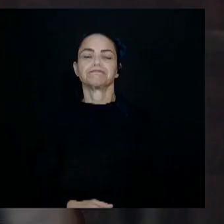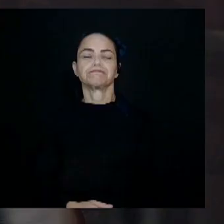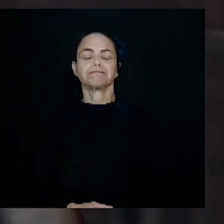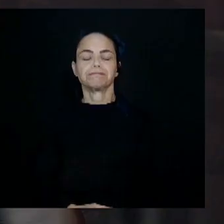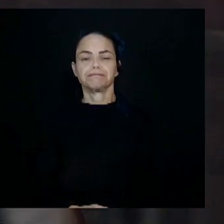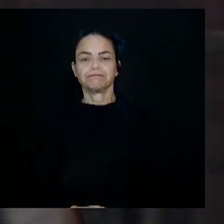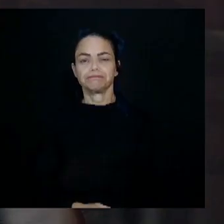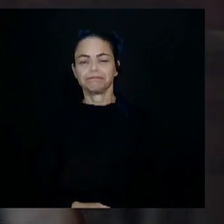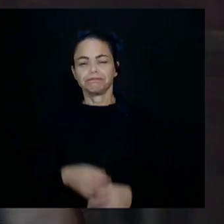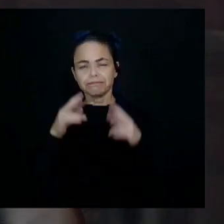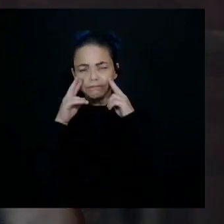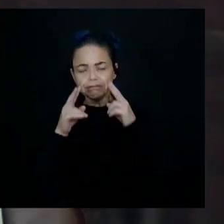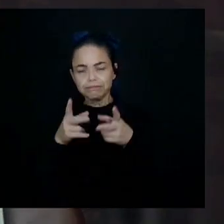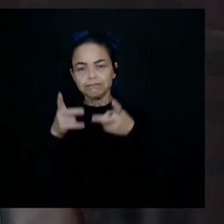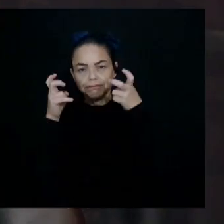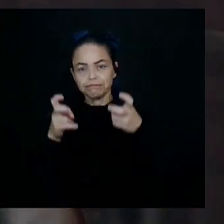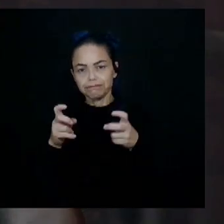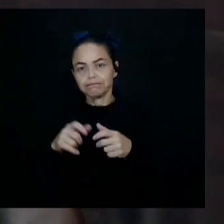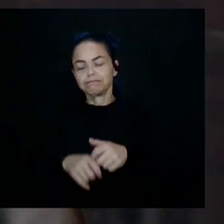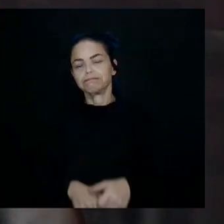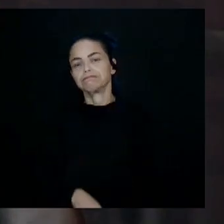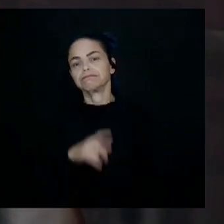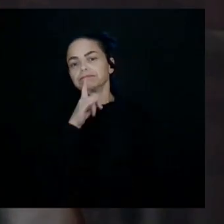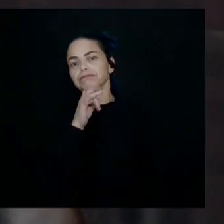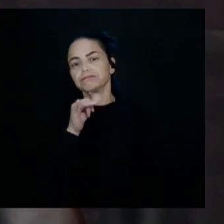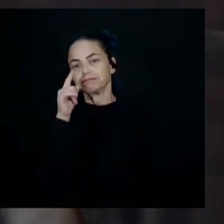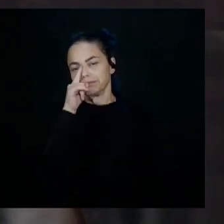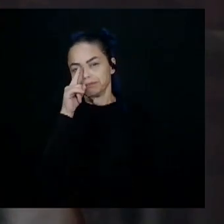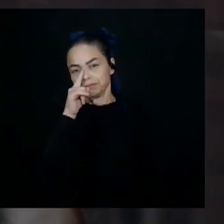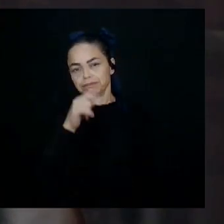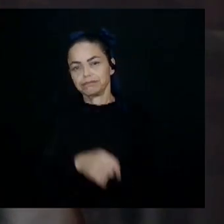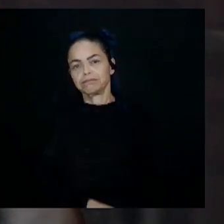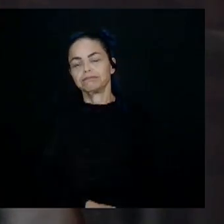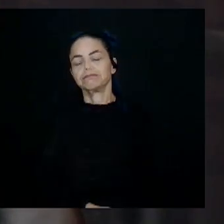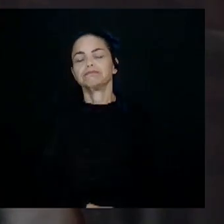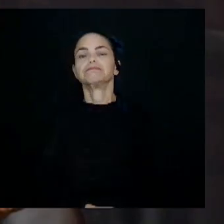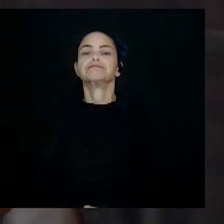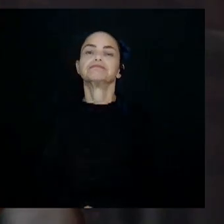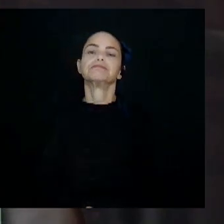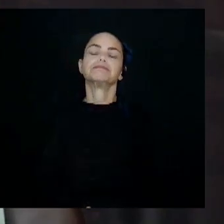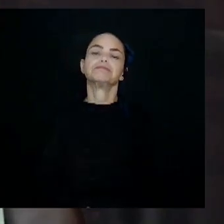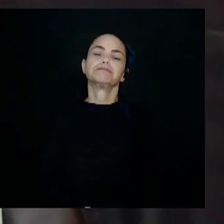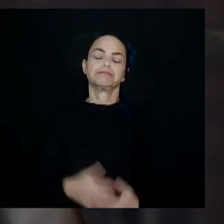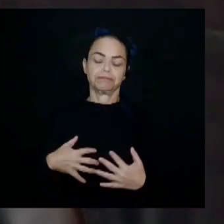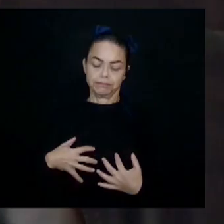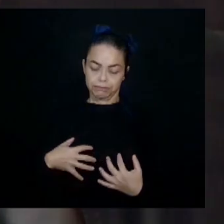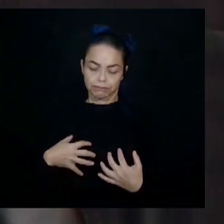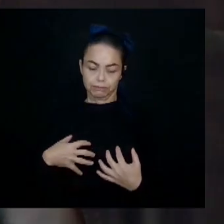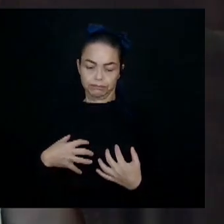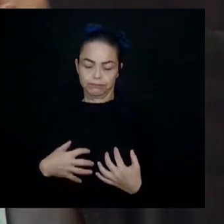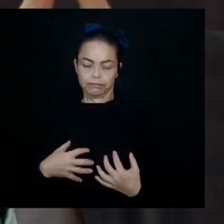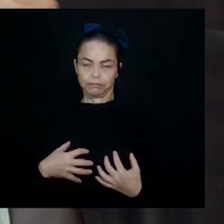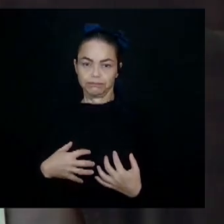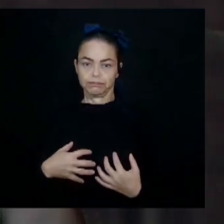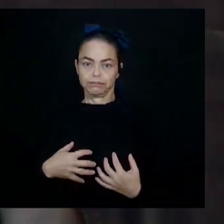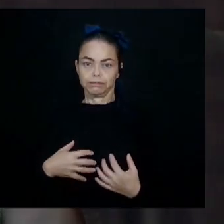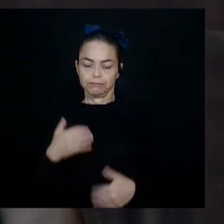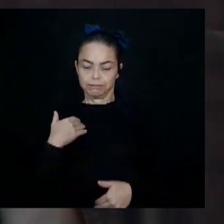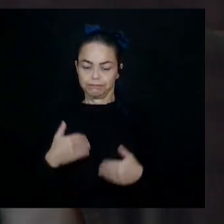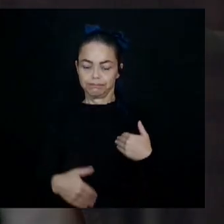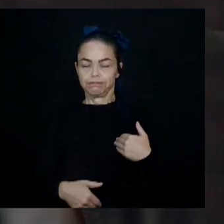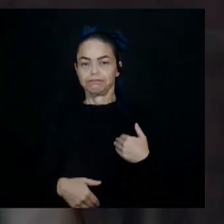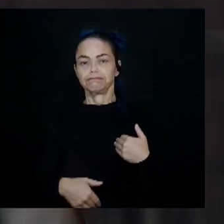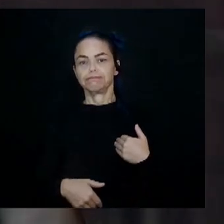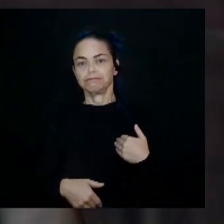né? A mãe, o pai precisa ficar atento, o seio começou a crescer. Os uniformes, a maioria é camiseta